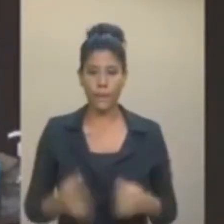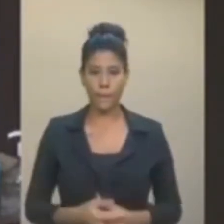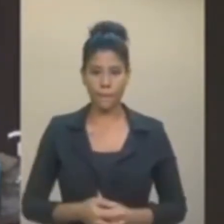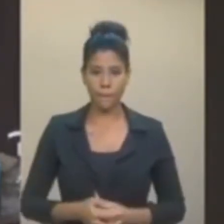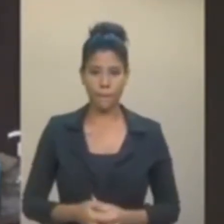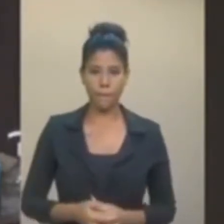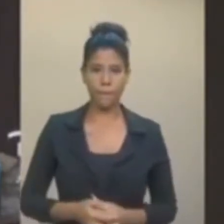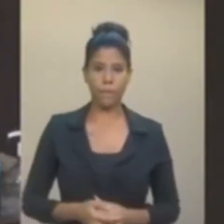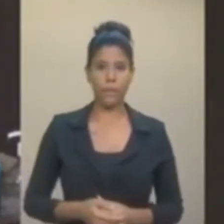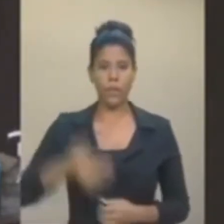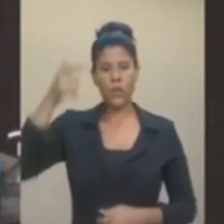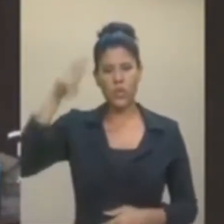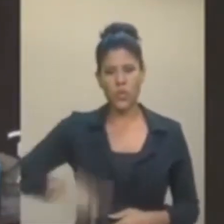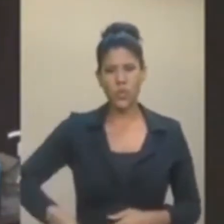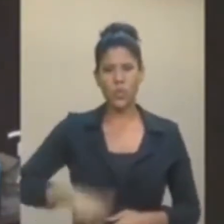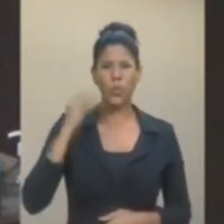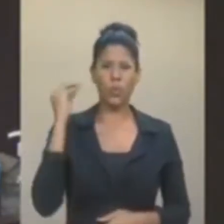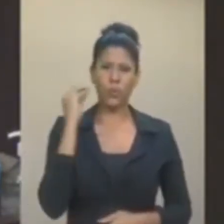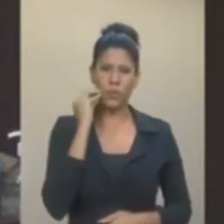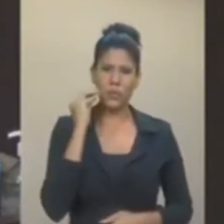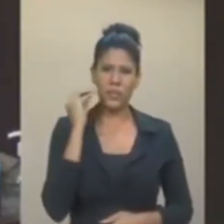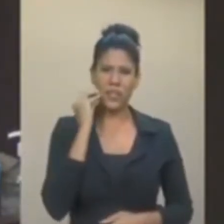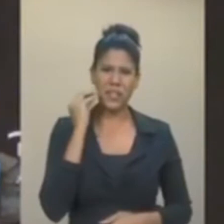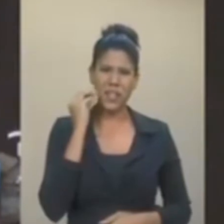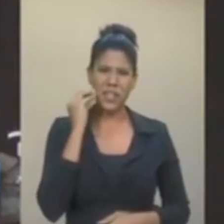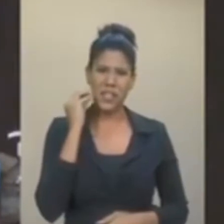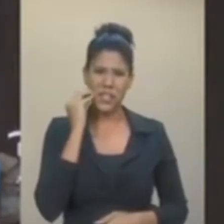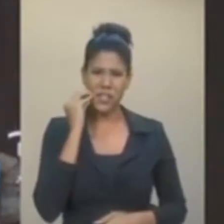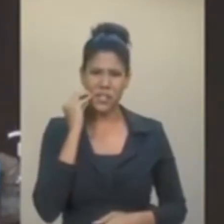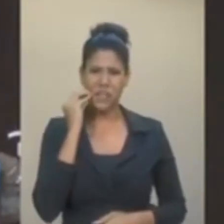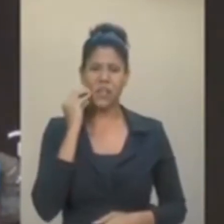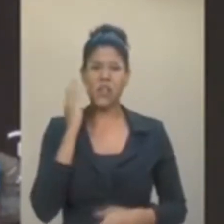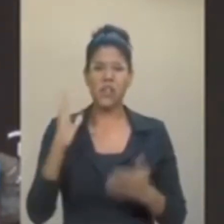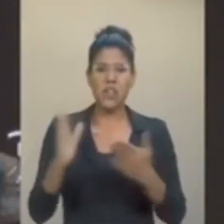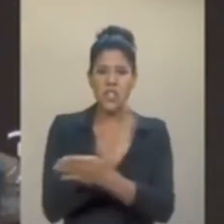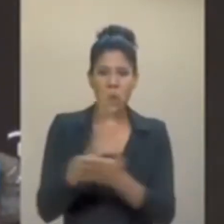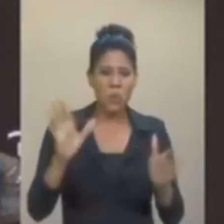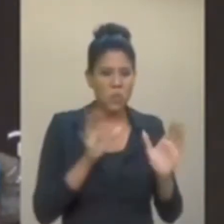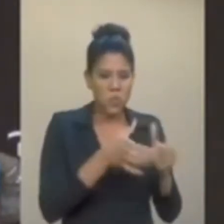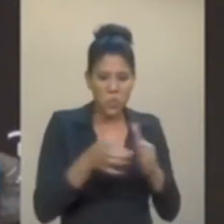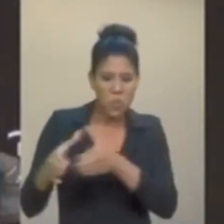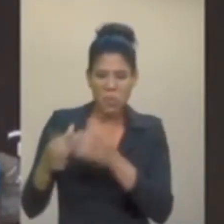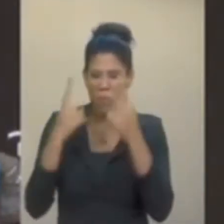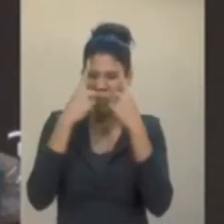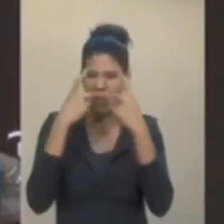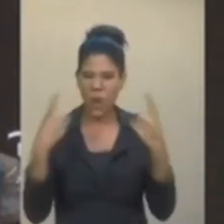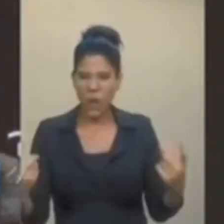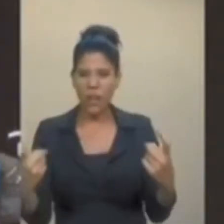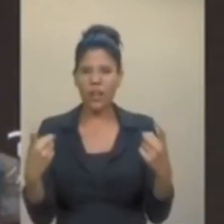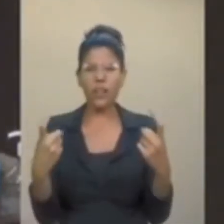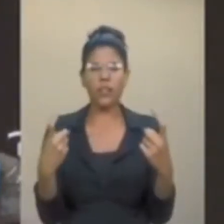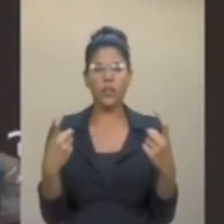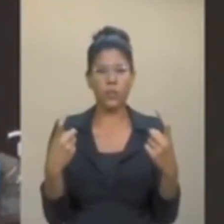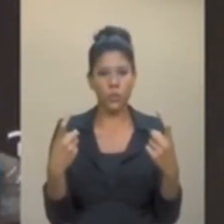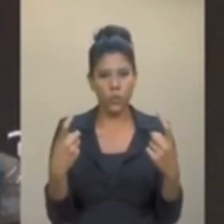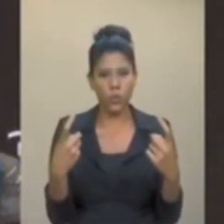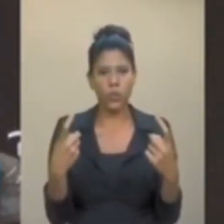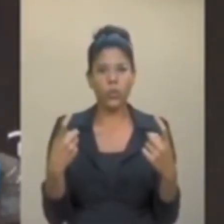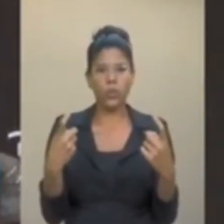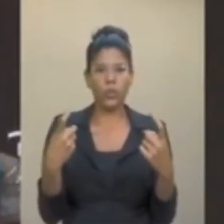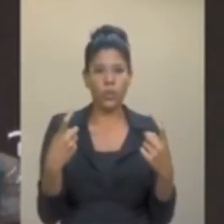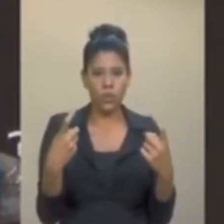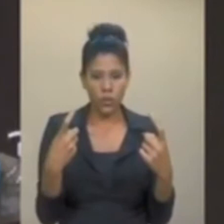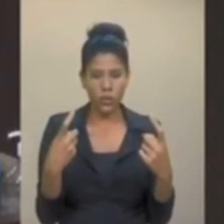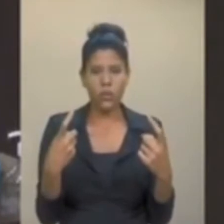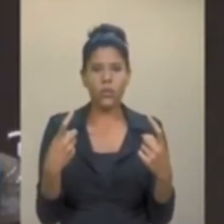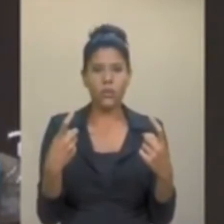mais uma tentativa de setores violentos, brutais, setores do